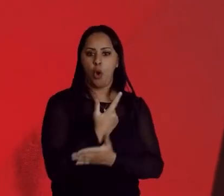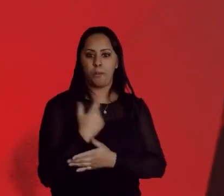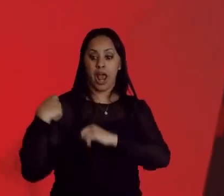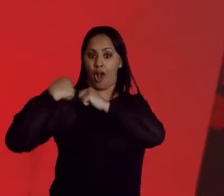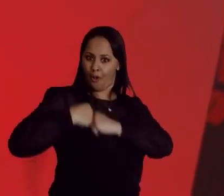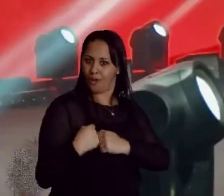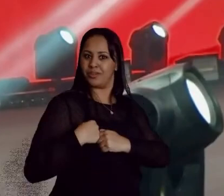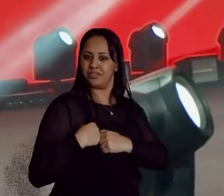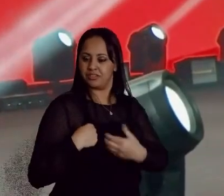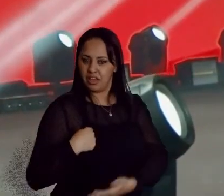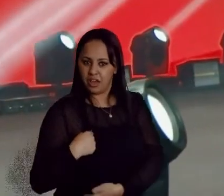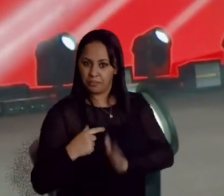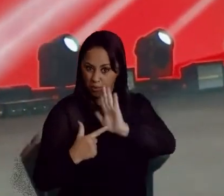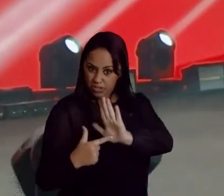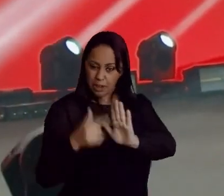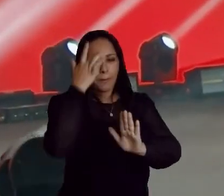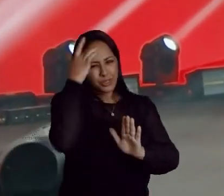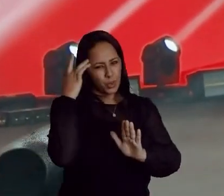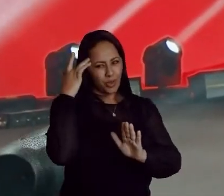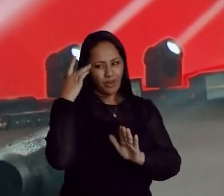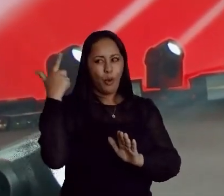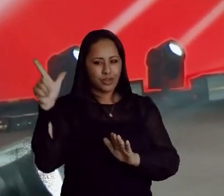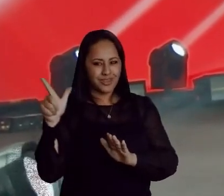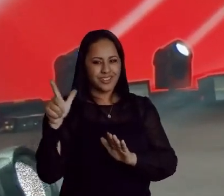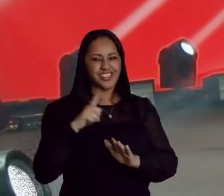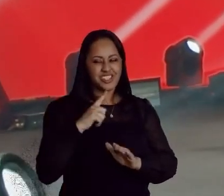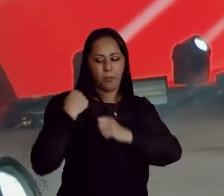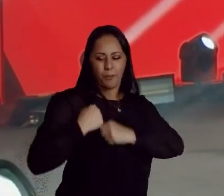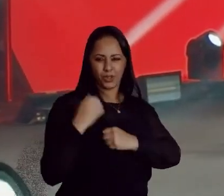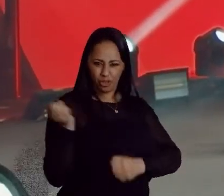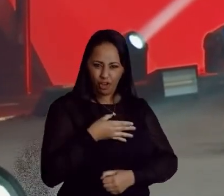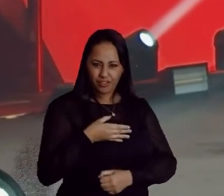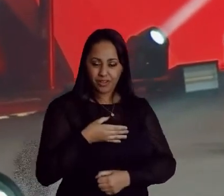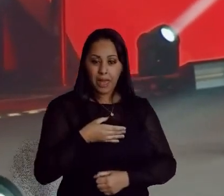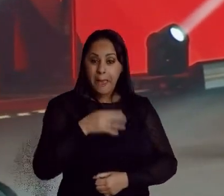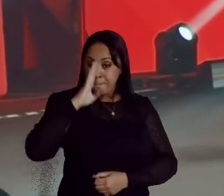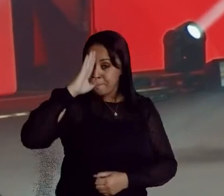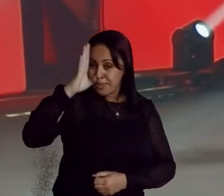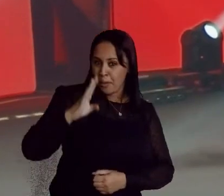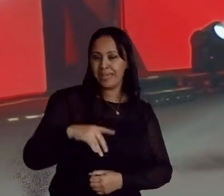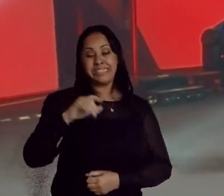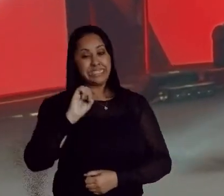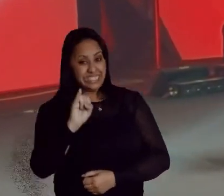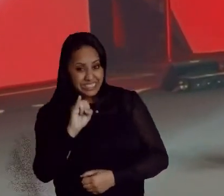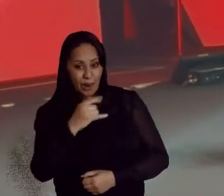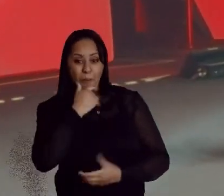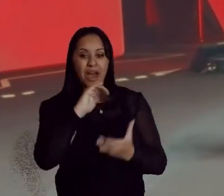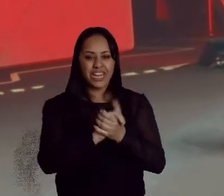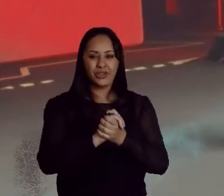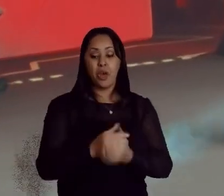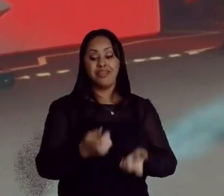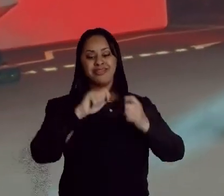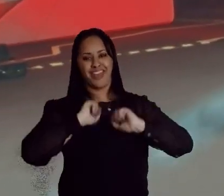amadinha que a gente está de bolsa nova. Fala a verdade. Principalmente se o marido der a bolsa, porque a gente põe a bolsa no braço